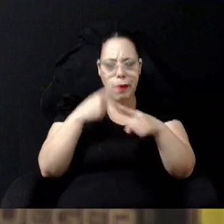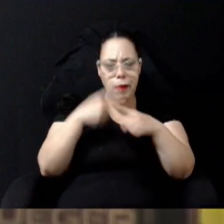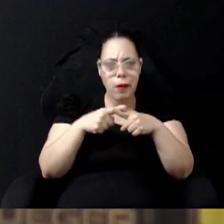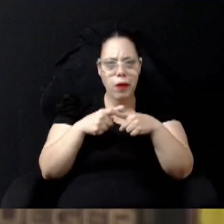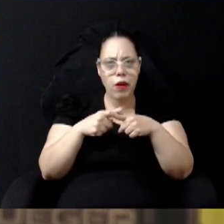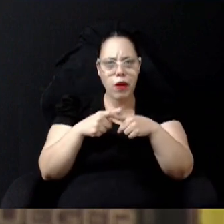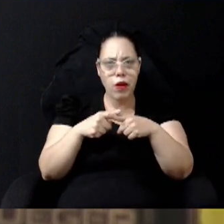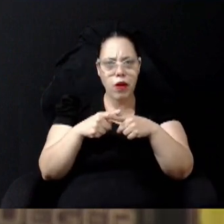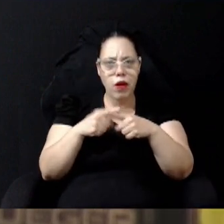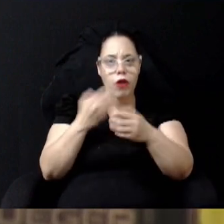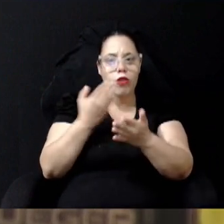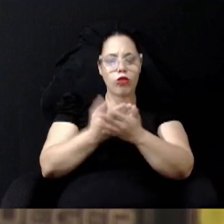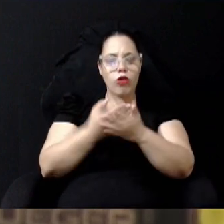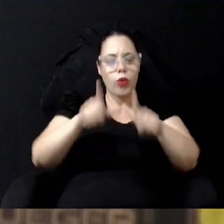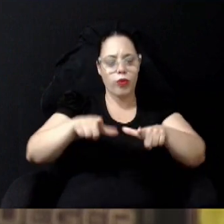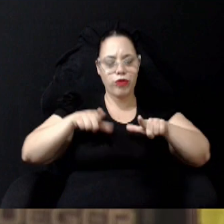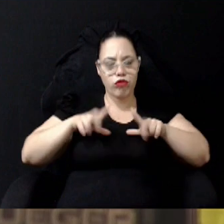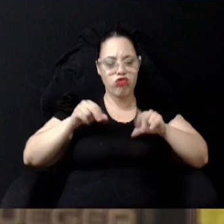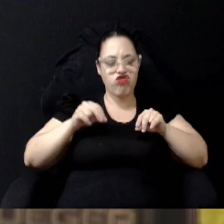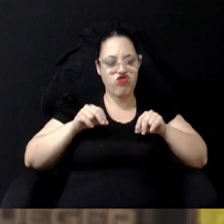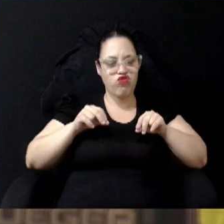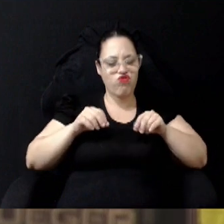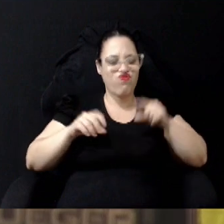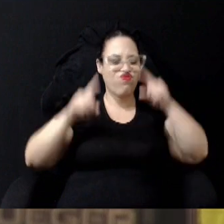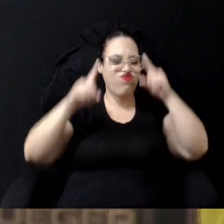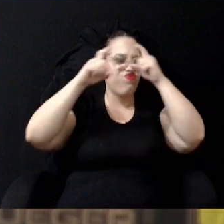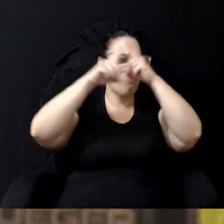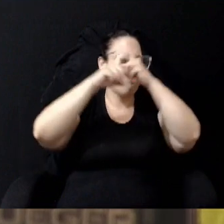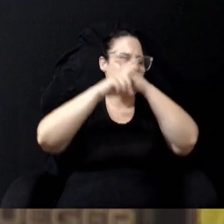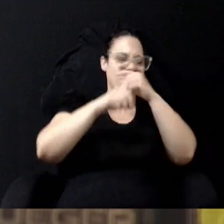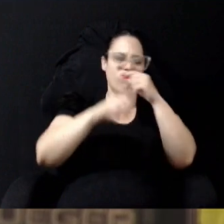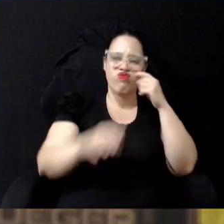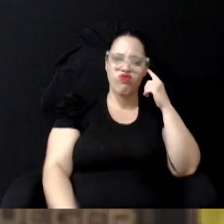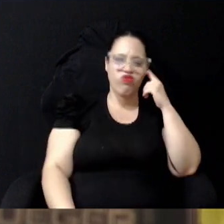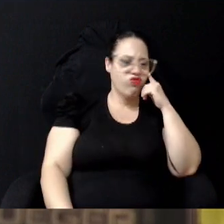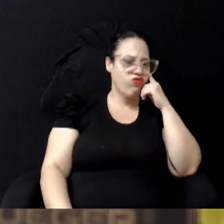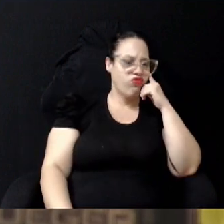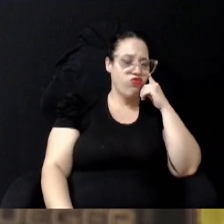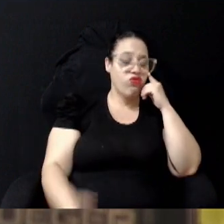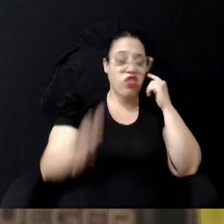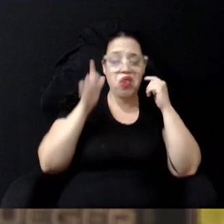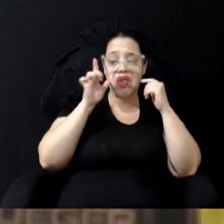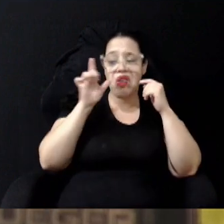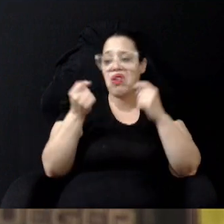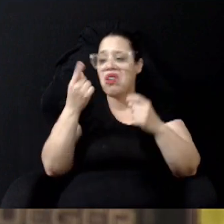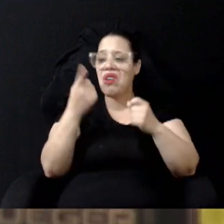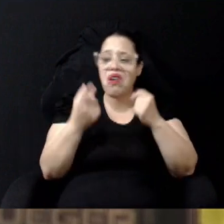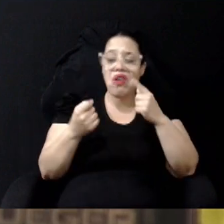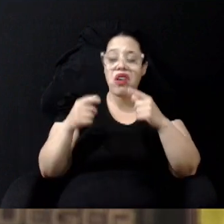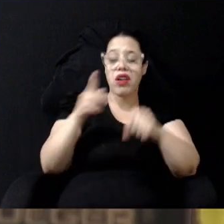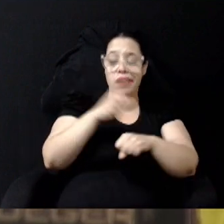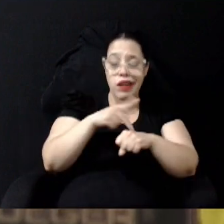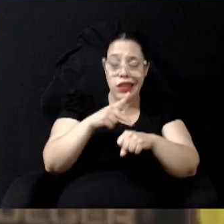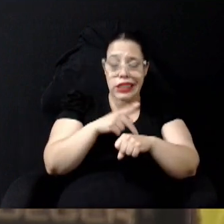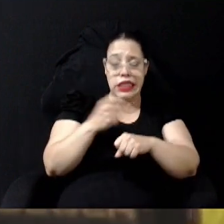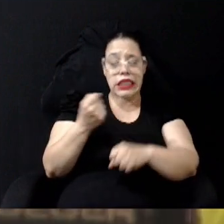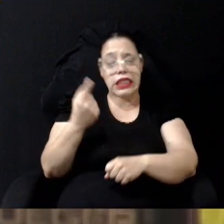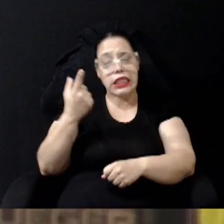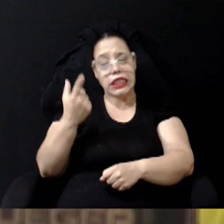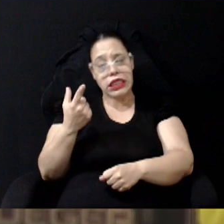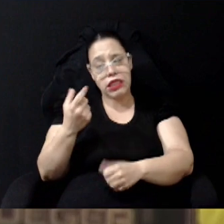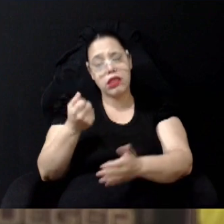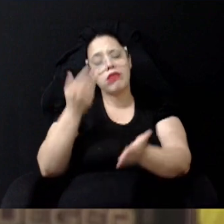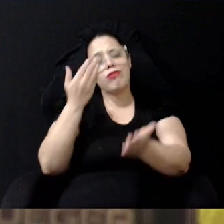mão, fica muito difícil você conseguir alguma coisa nesse país. O único jeito é